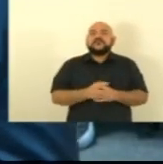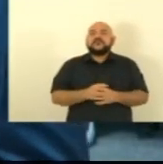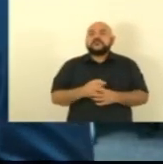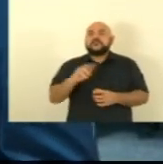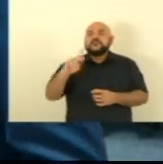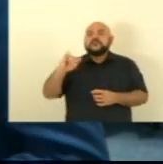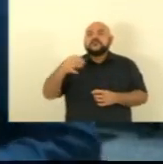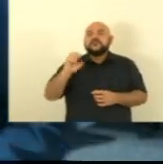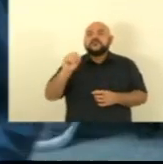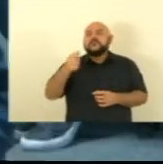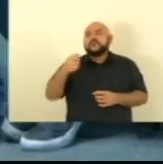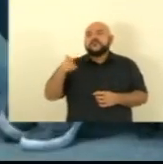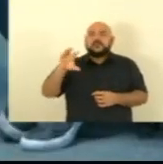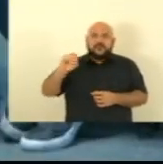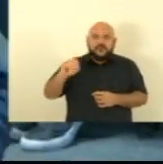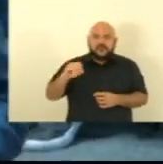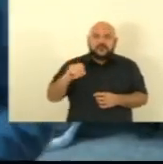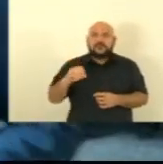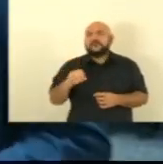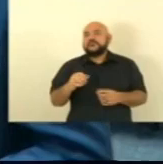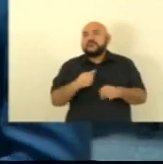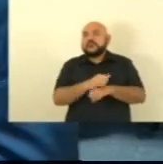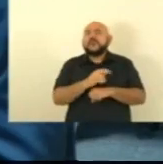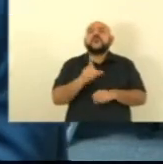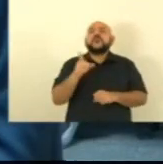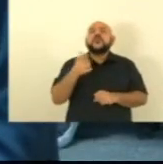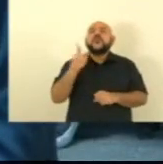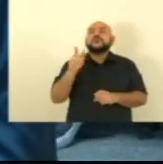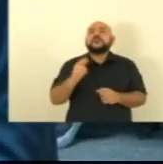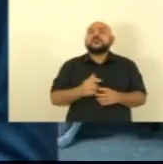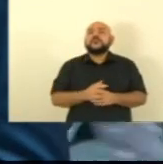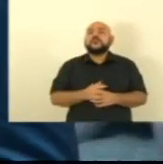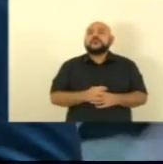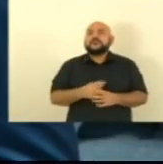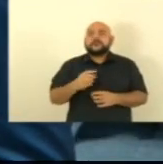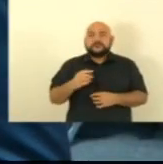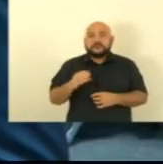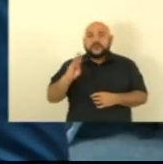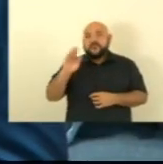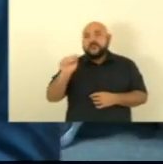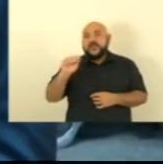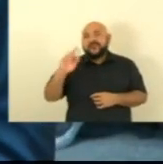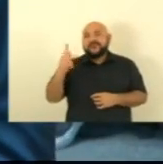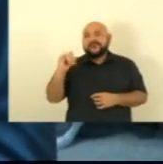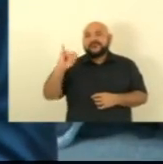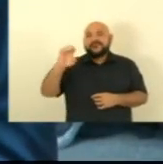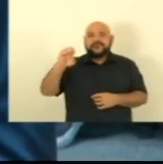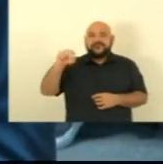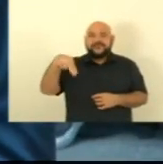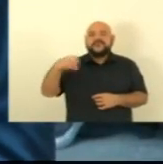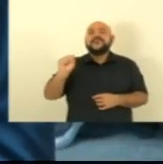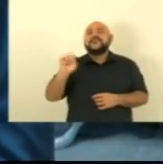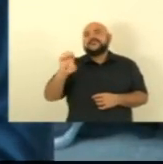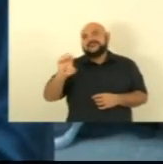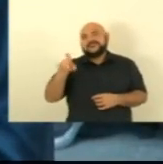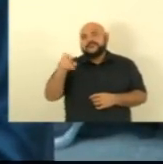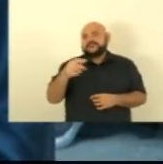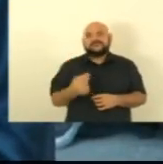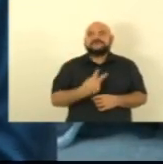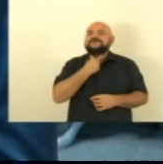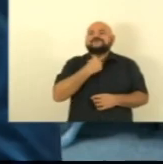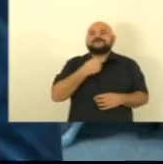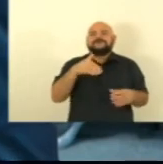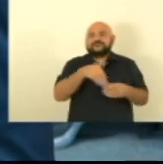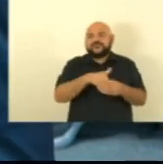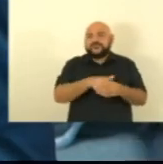ausente. Deputado Engenheiro Zé Esmeraldo. Com o relator, Engenheiro Zé Esmeraldo, deputado Danilo Baense, está presidindo, não pode votar. No lugar